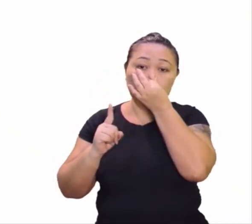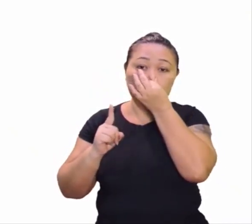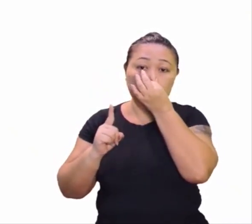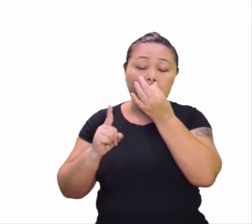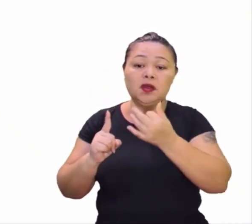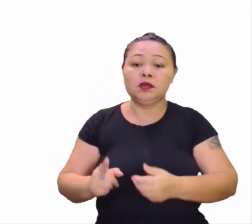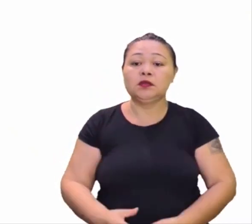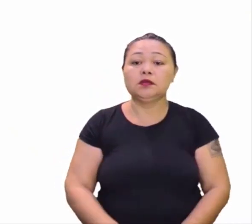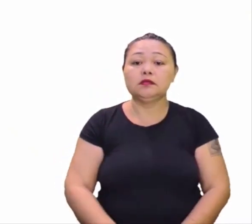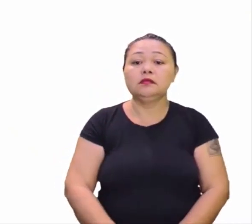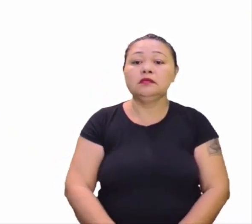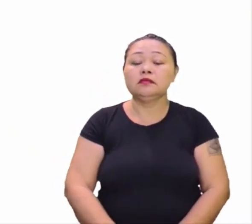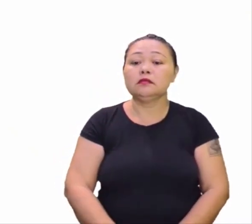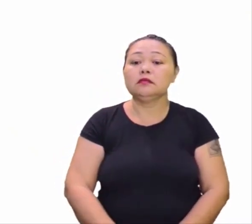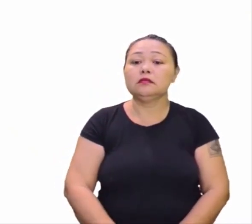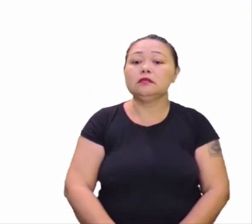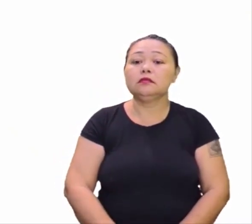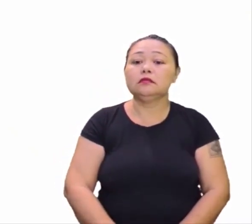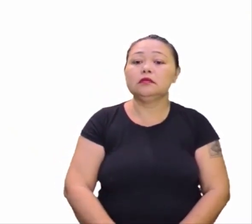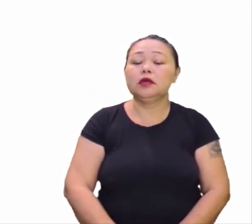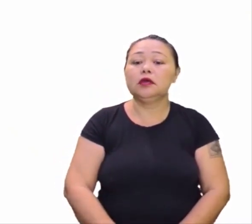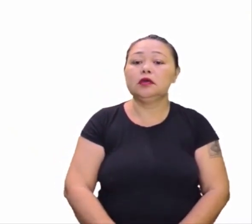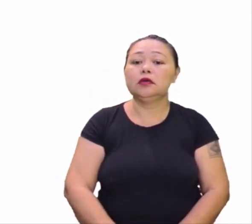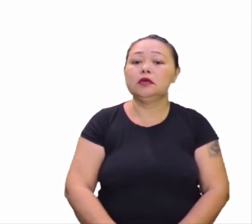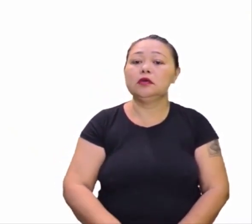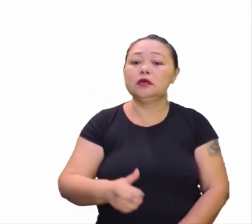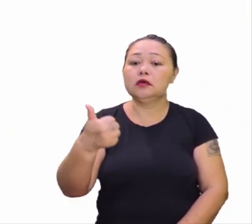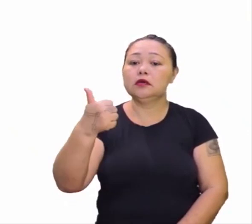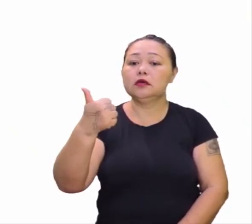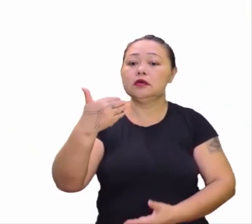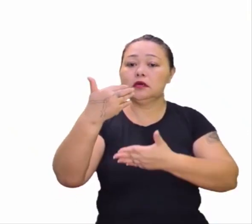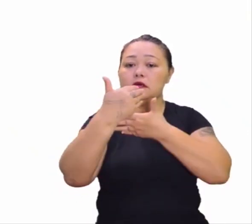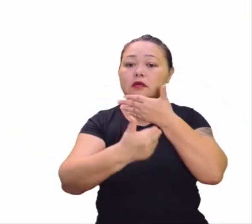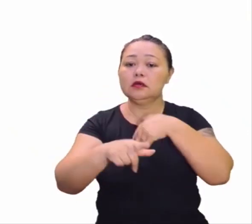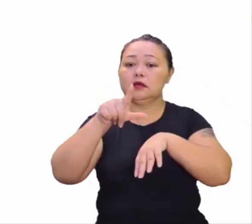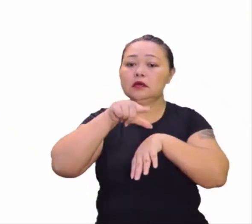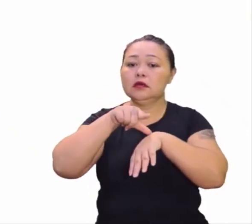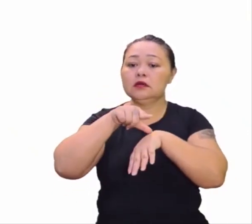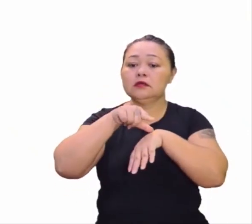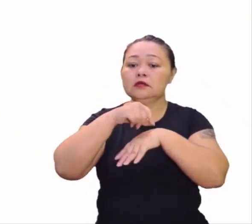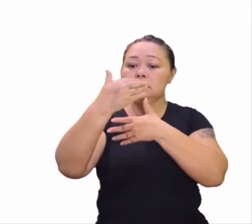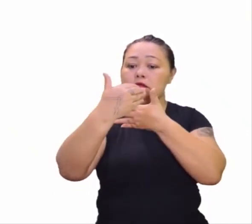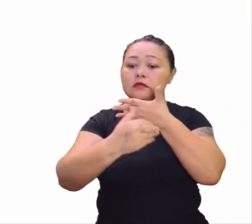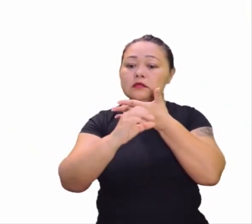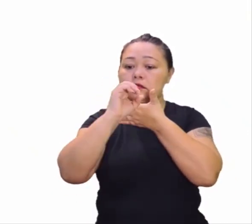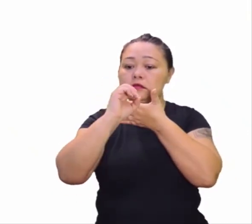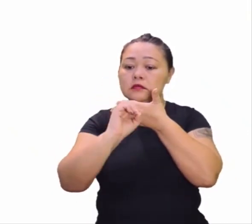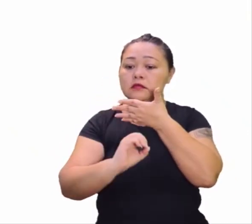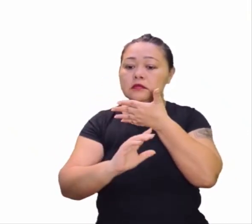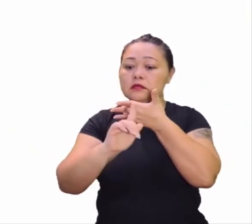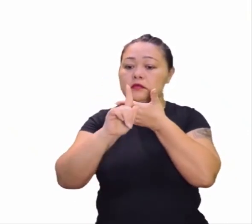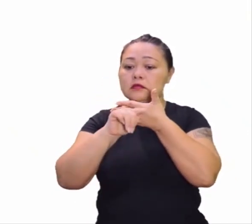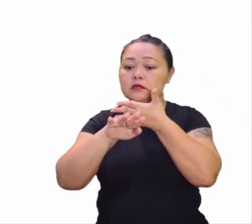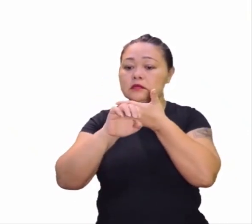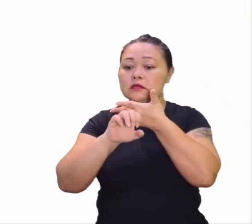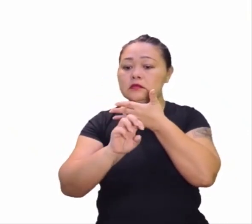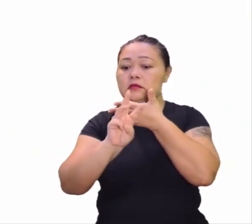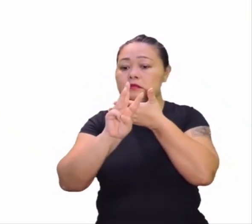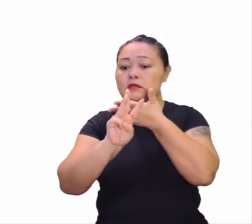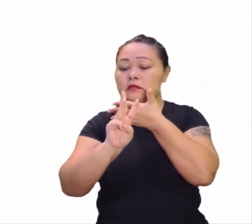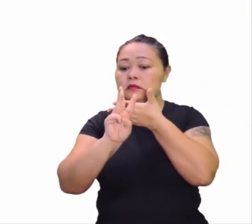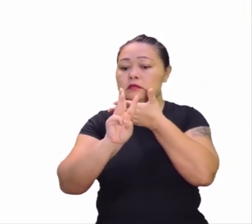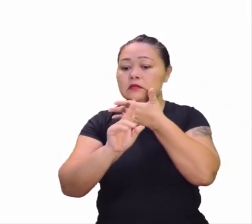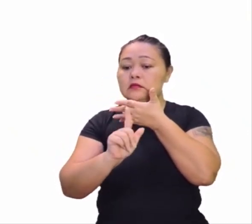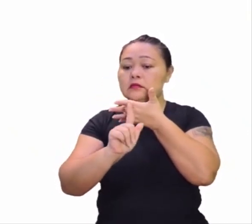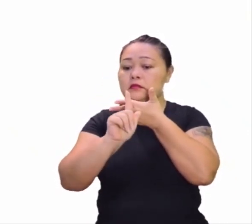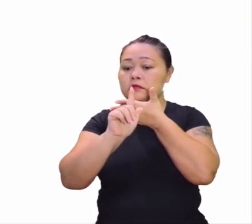deixa eu apagar que não ficou legal não, essa parte aí. O primeiro fuso em relação a Greenwich, depois de Greenwich,